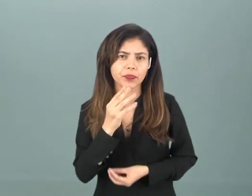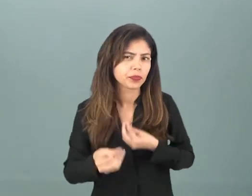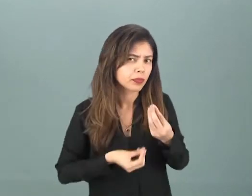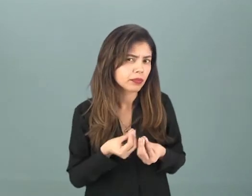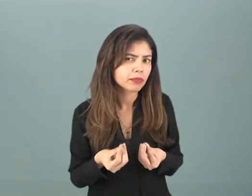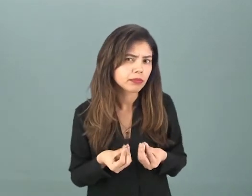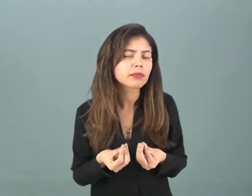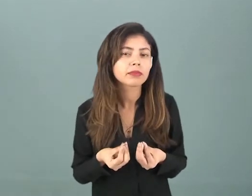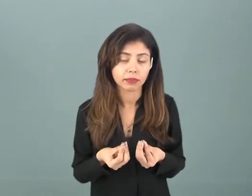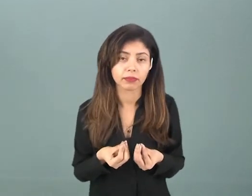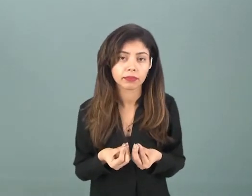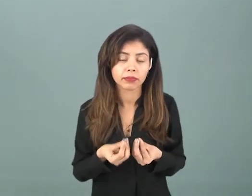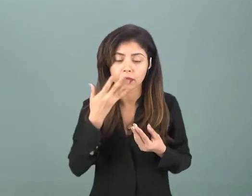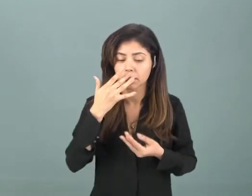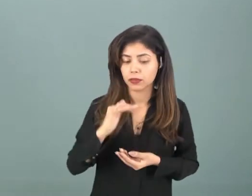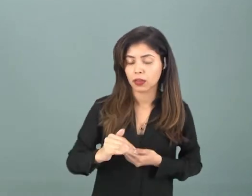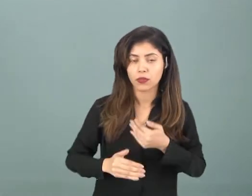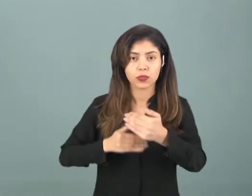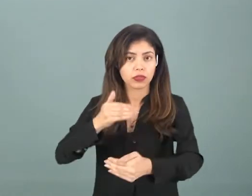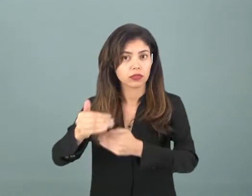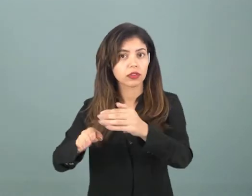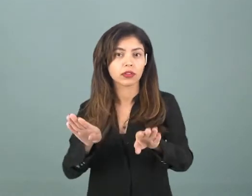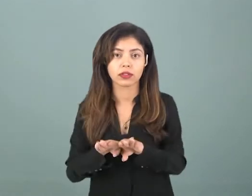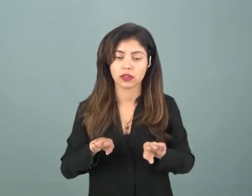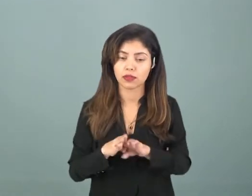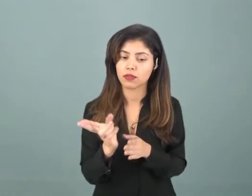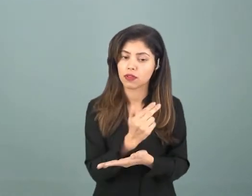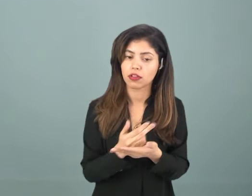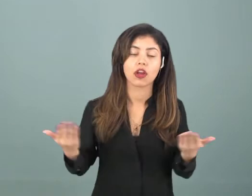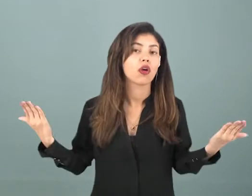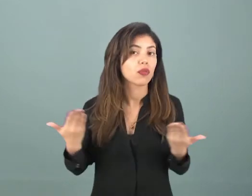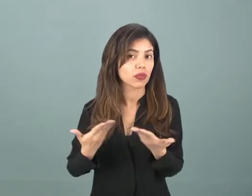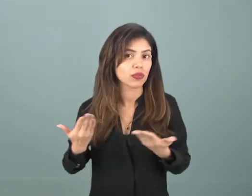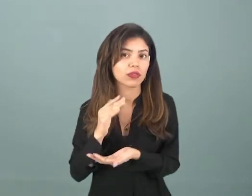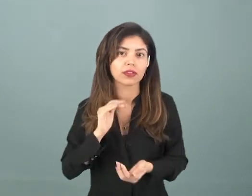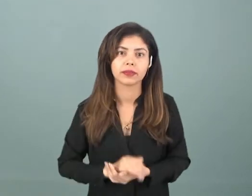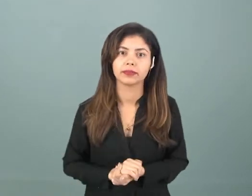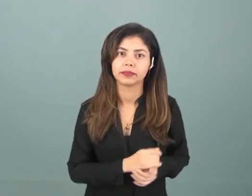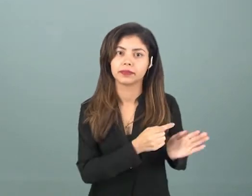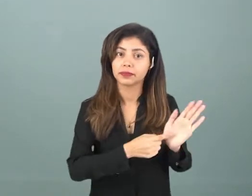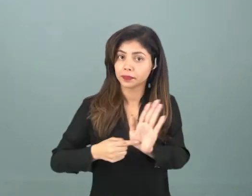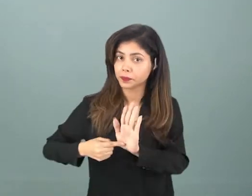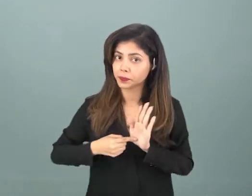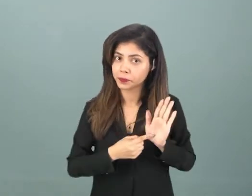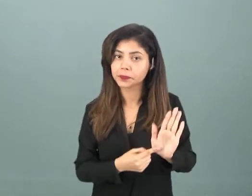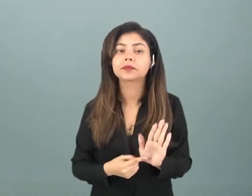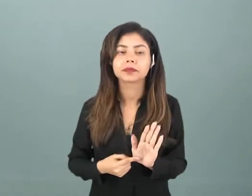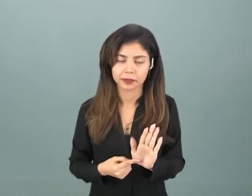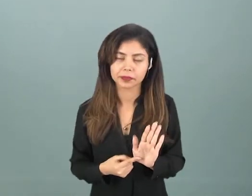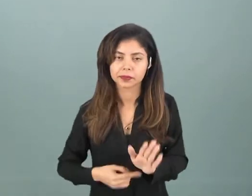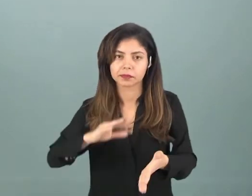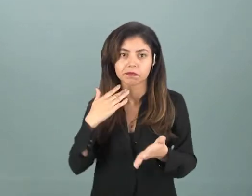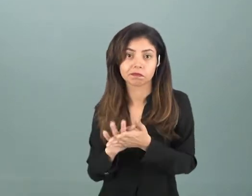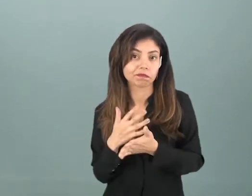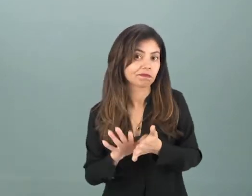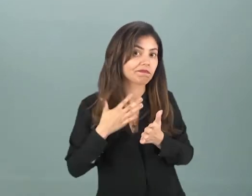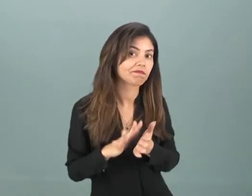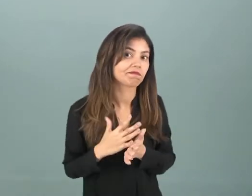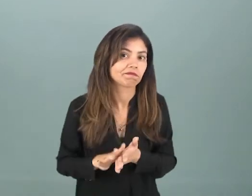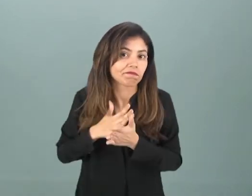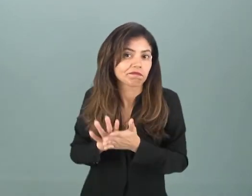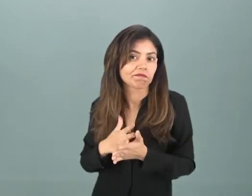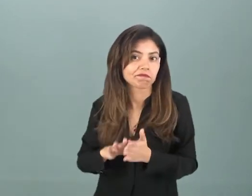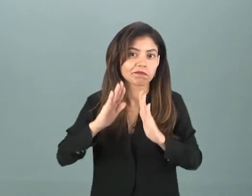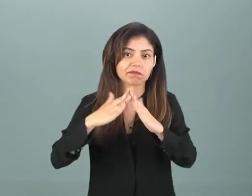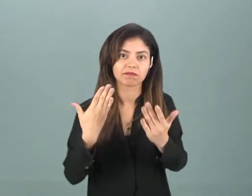deu toda a infância, o processo dele até se tornar o artista que ele é hoje. Ele foi homenageado na escola de samba, como a gente pôde ver também, e a